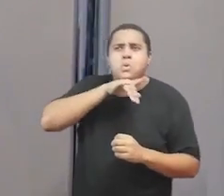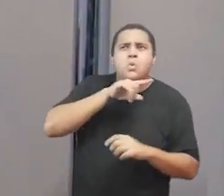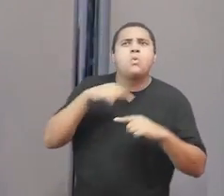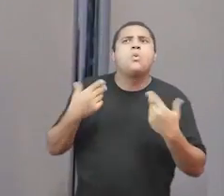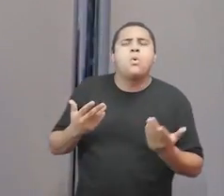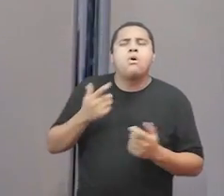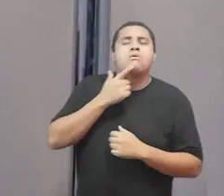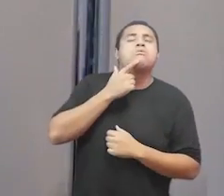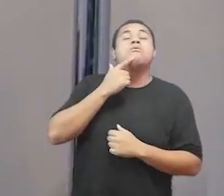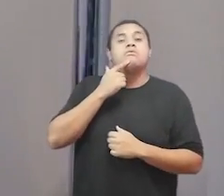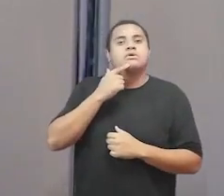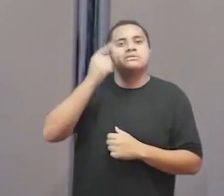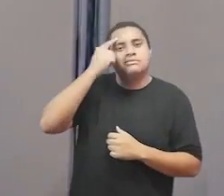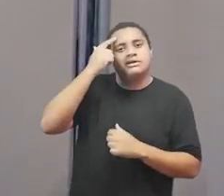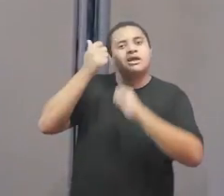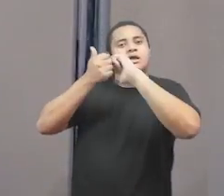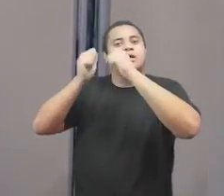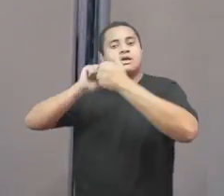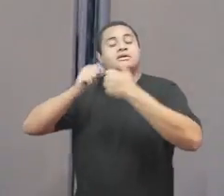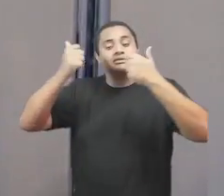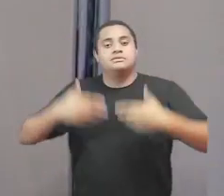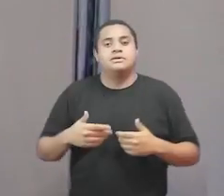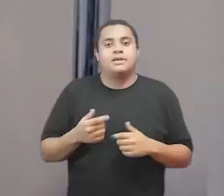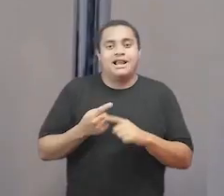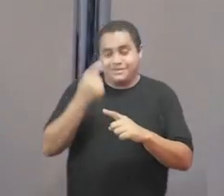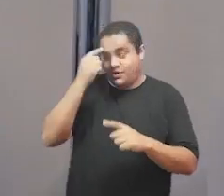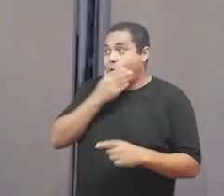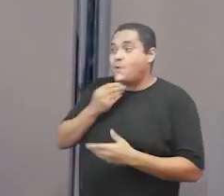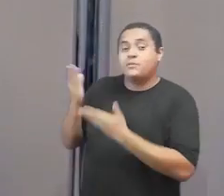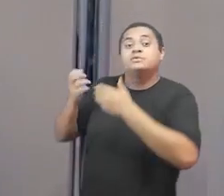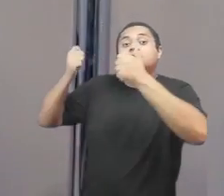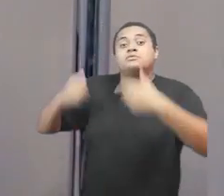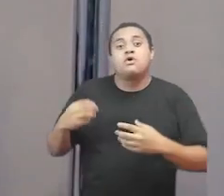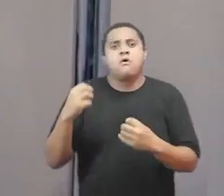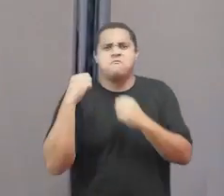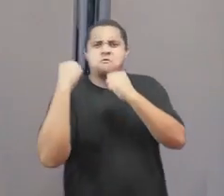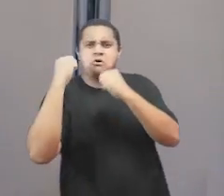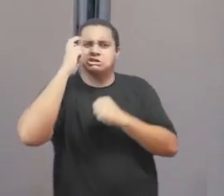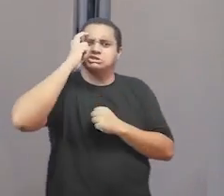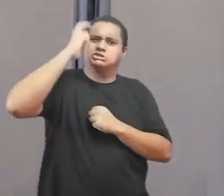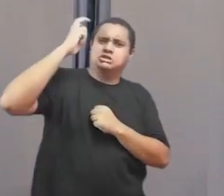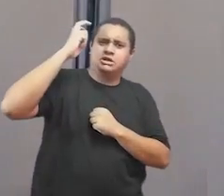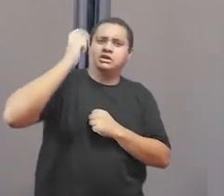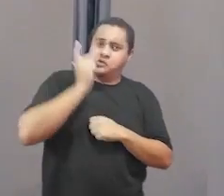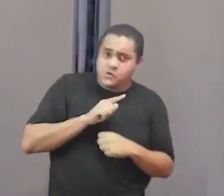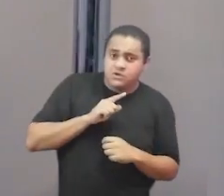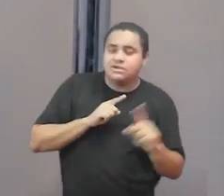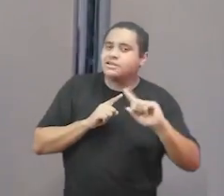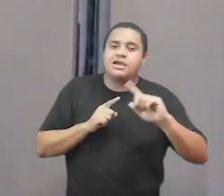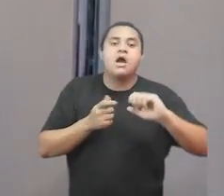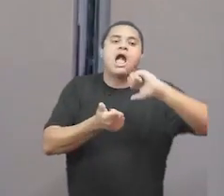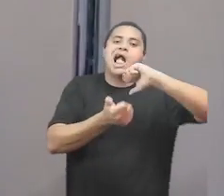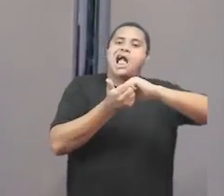pensamento crítico sobre os seus pensamentos. E lembrando que tio Darwin, ele falava que não é o mais forte, nem o mais inteligente sobrevive. É o